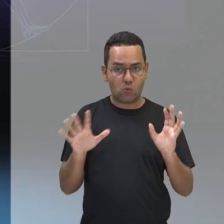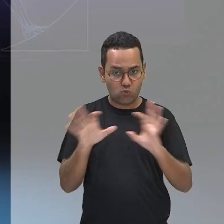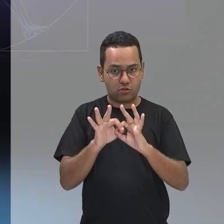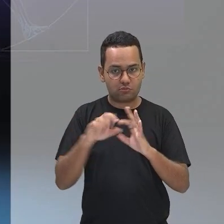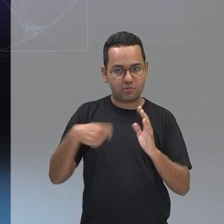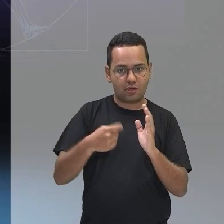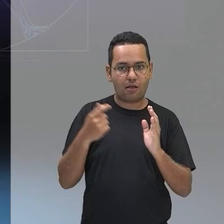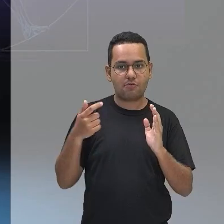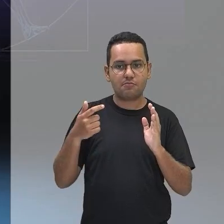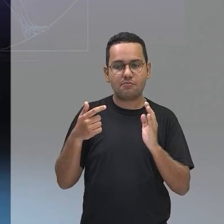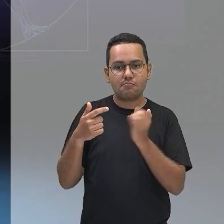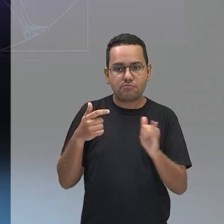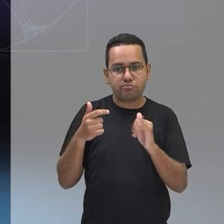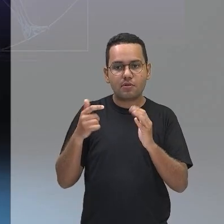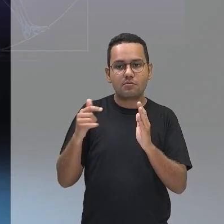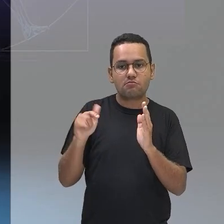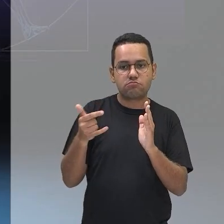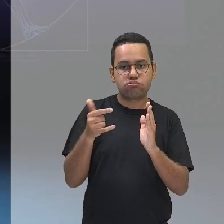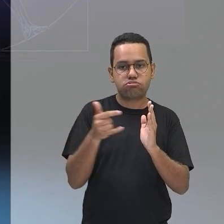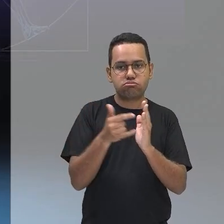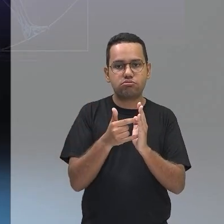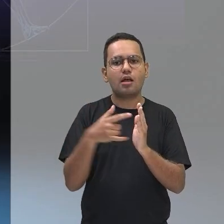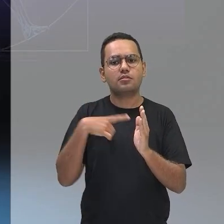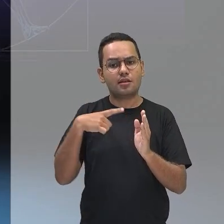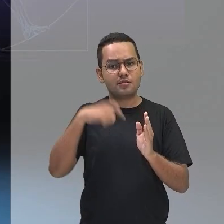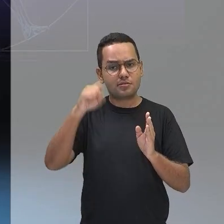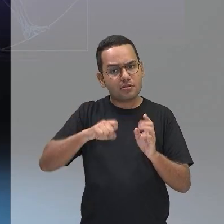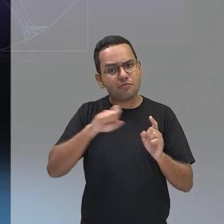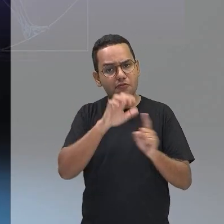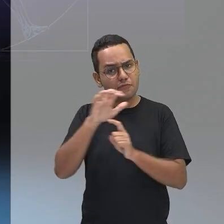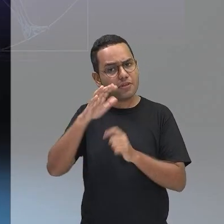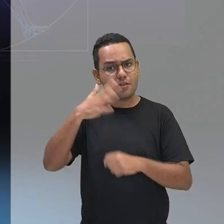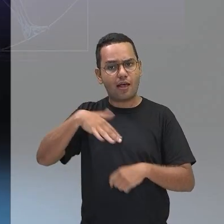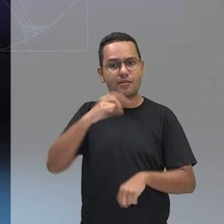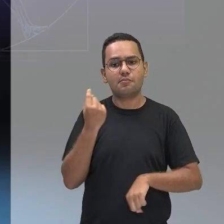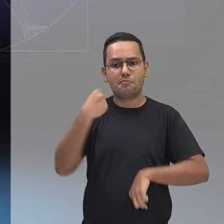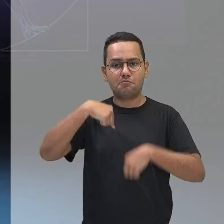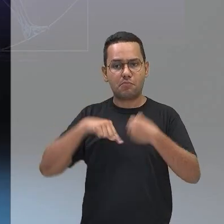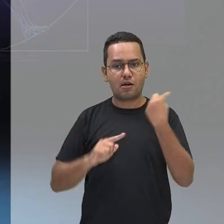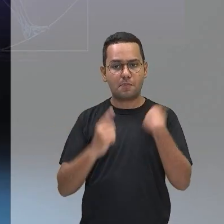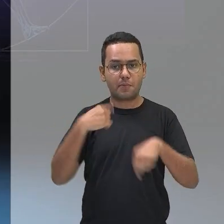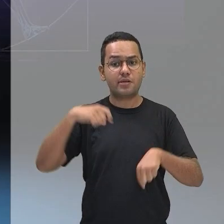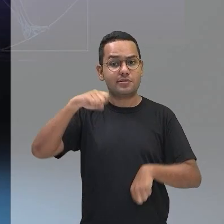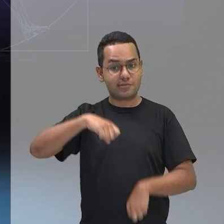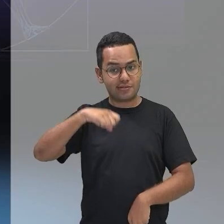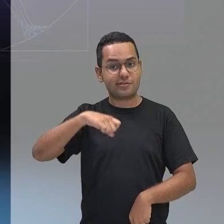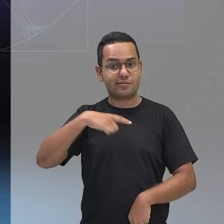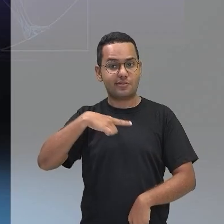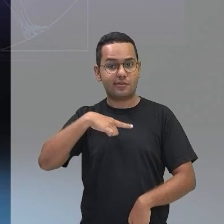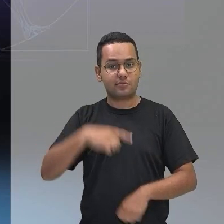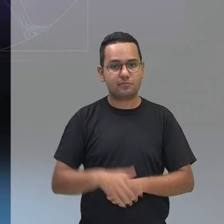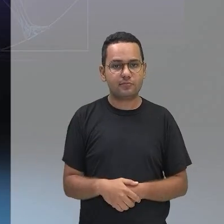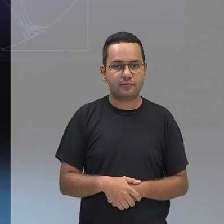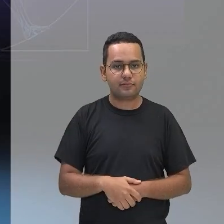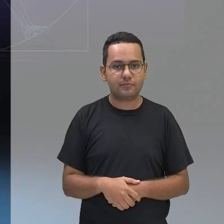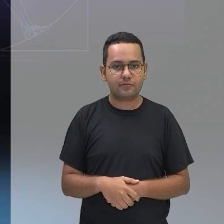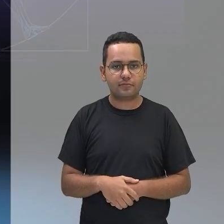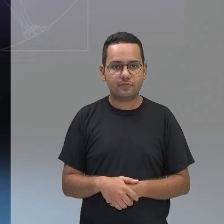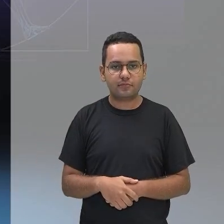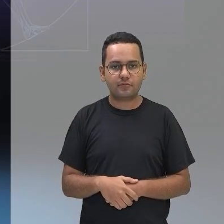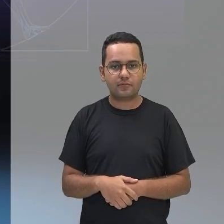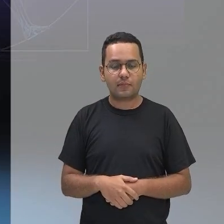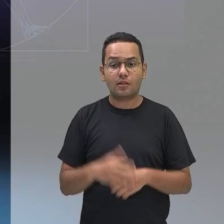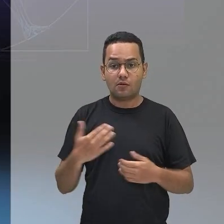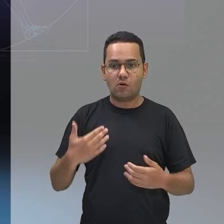campo magnético da Terra, ela influencia, né, com a parte elétrica. Nosso corpo, ele é movido à base de energia,